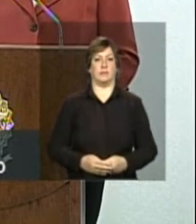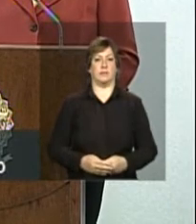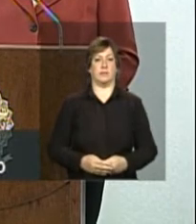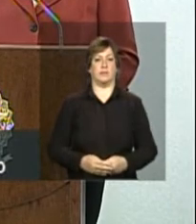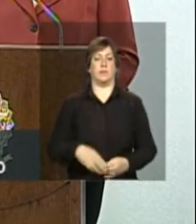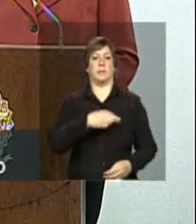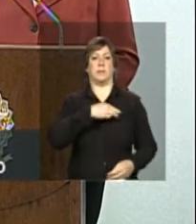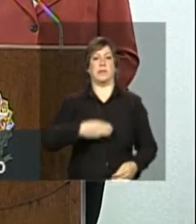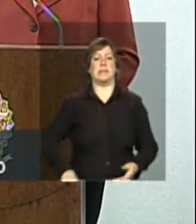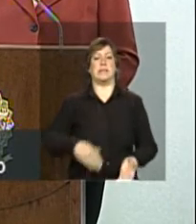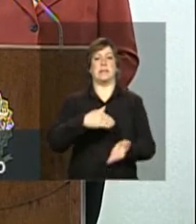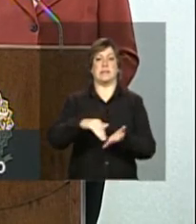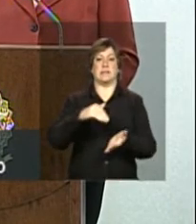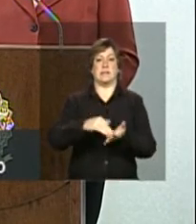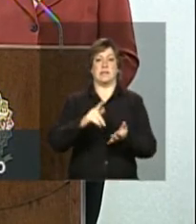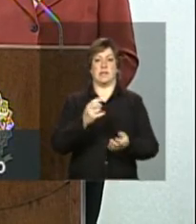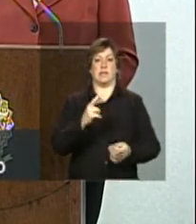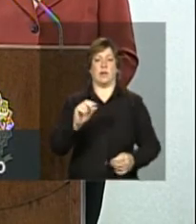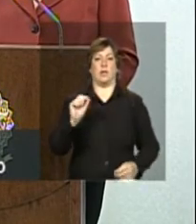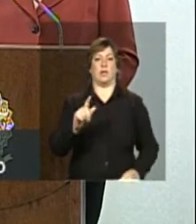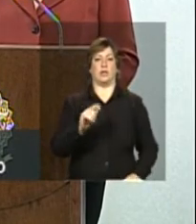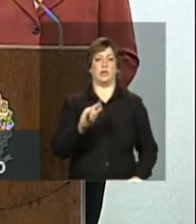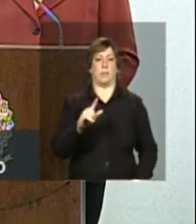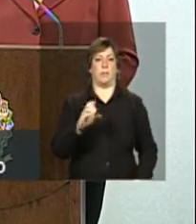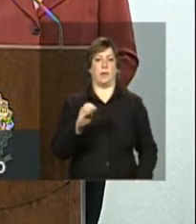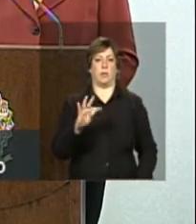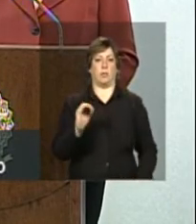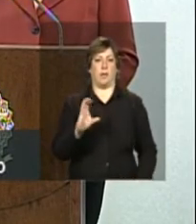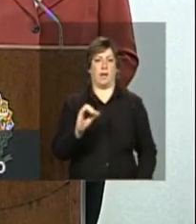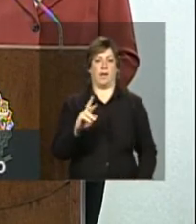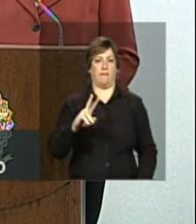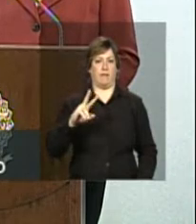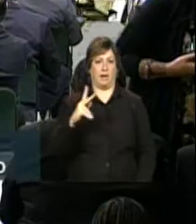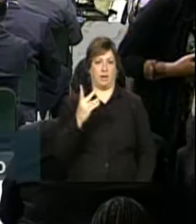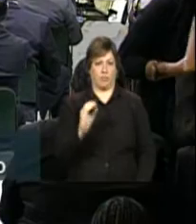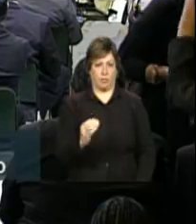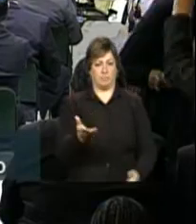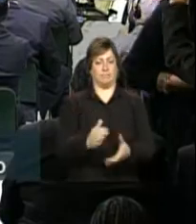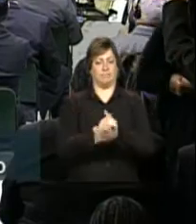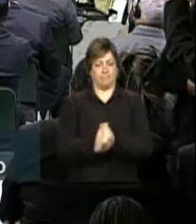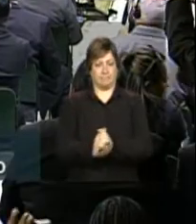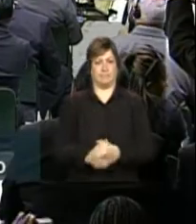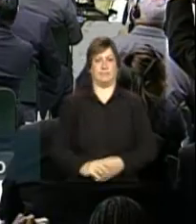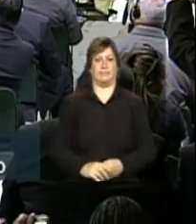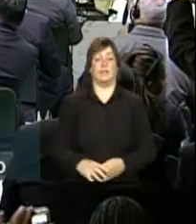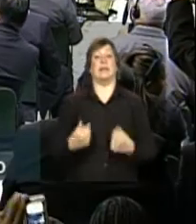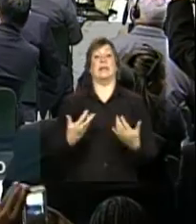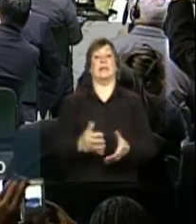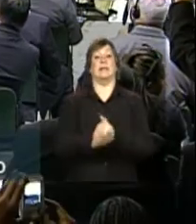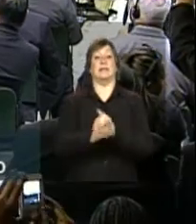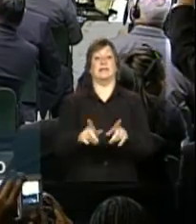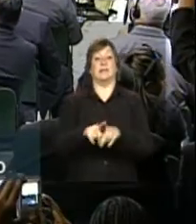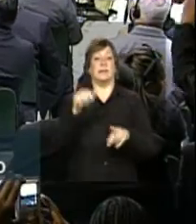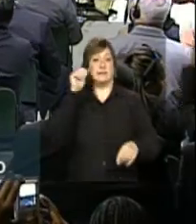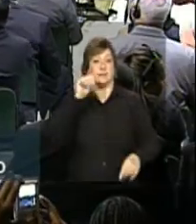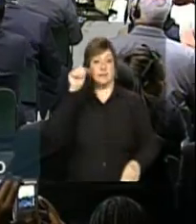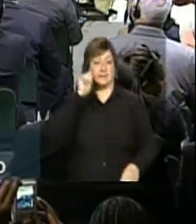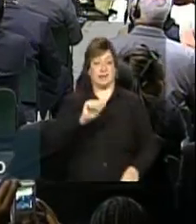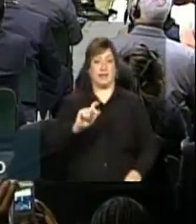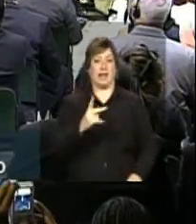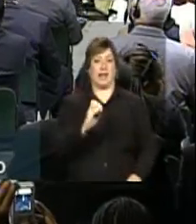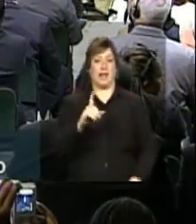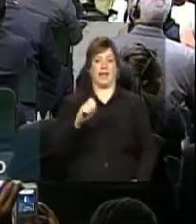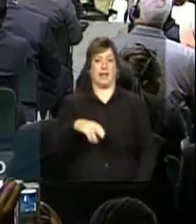ministro da Secretaria Geral Gilberto Carvalho queria cumprimentar a senhora Helen